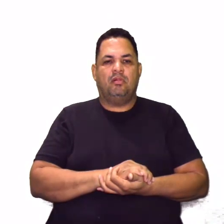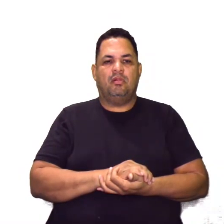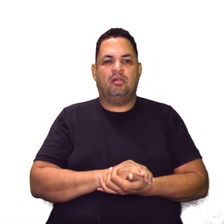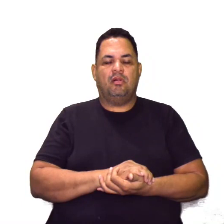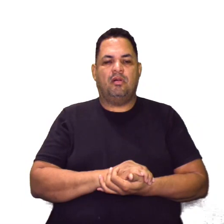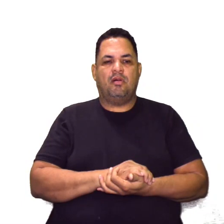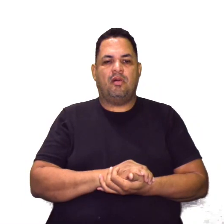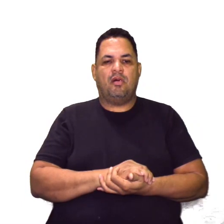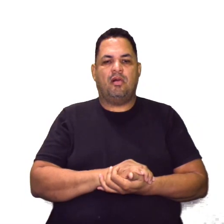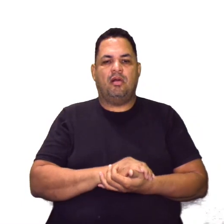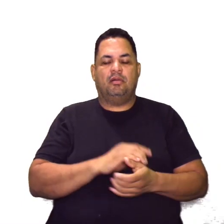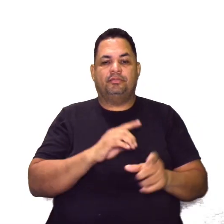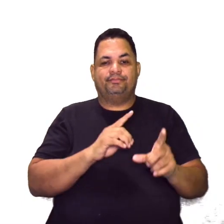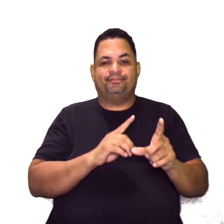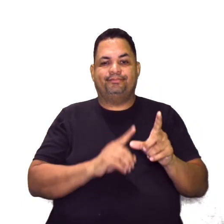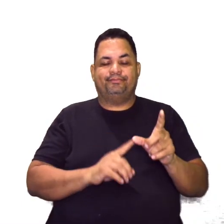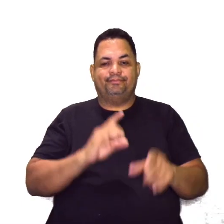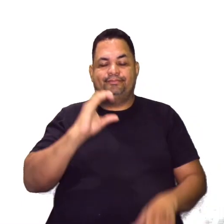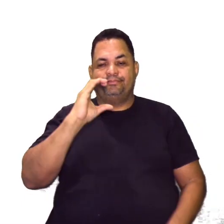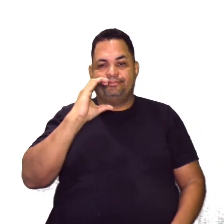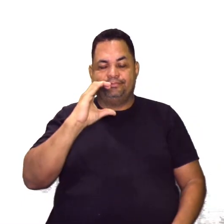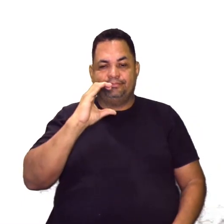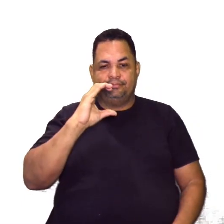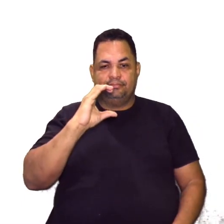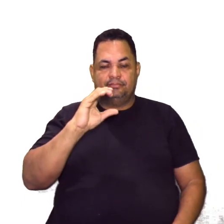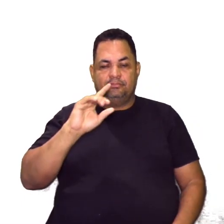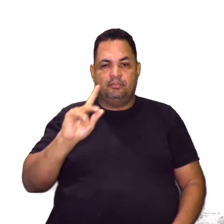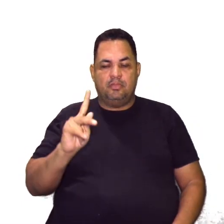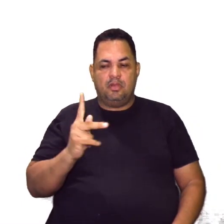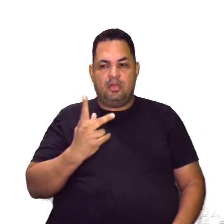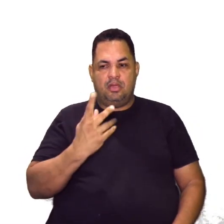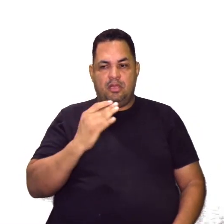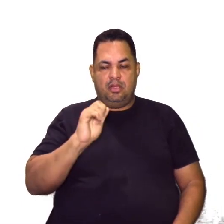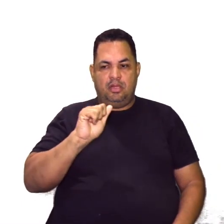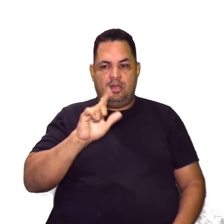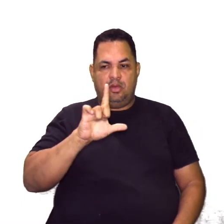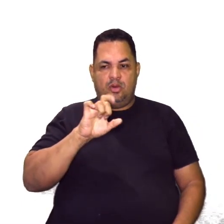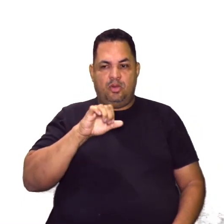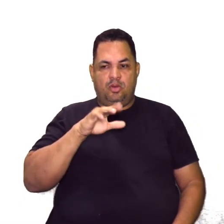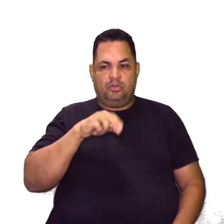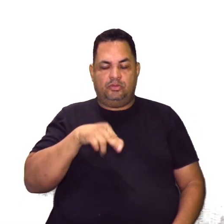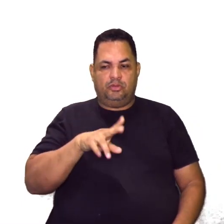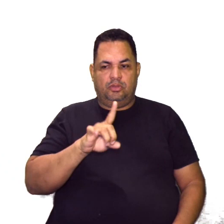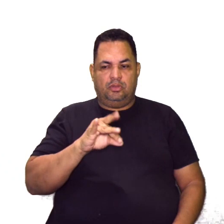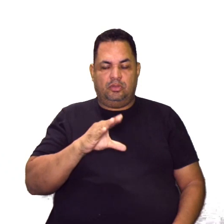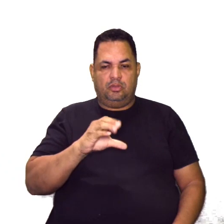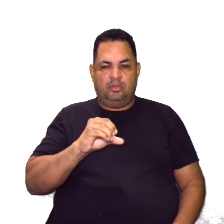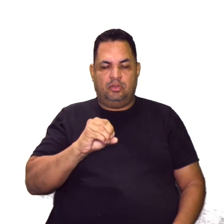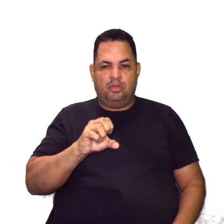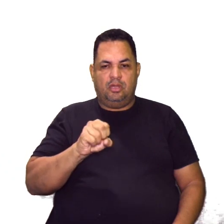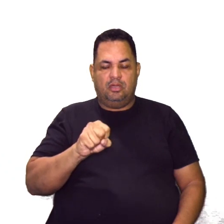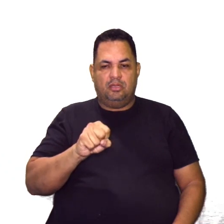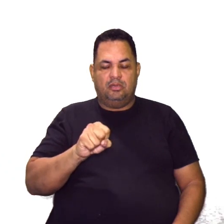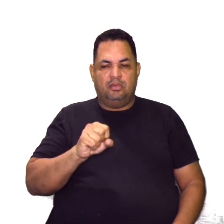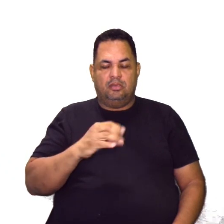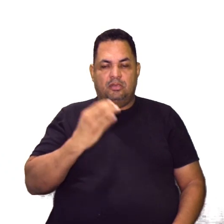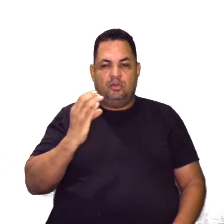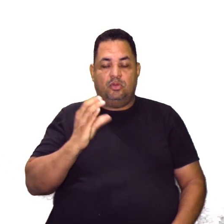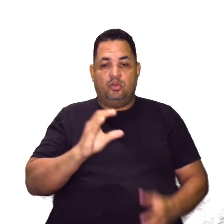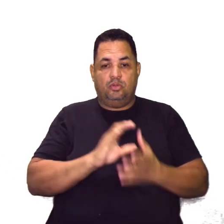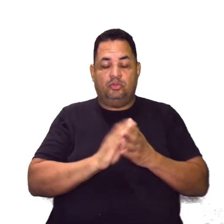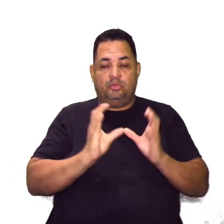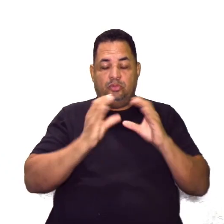letra C, por quê? Porque são os halogênios que estão no